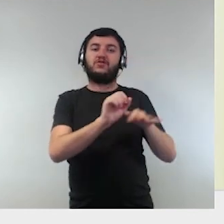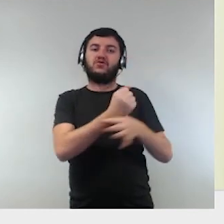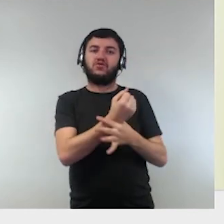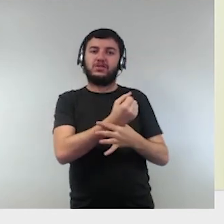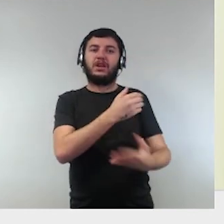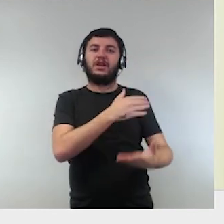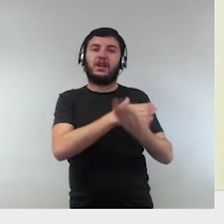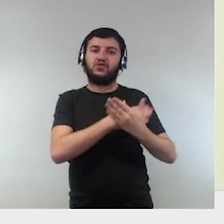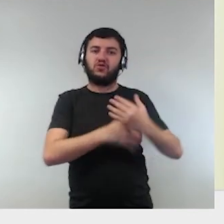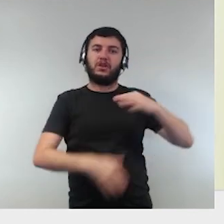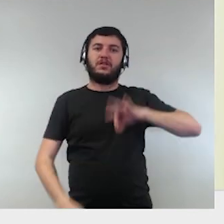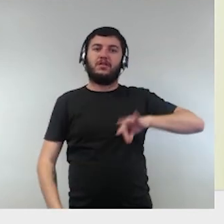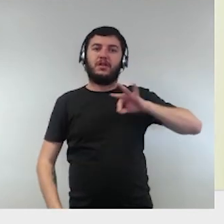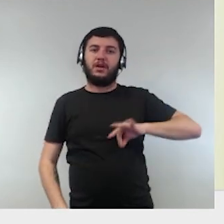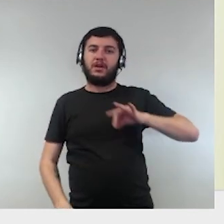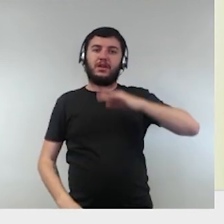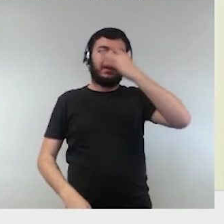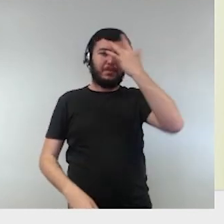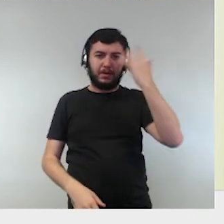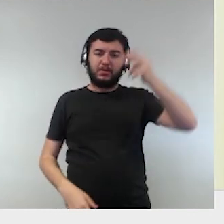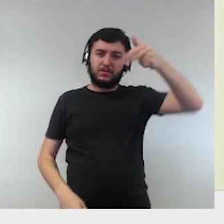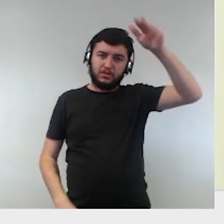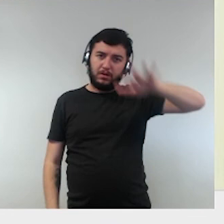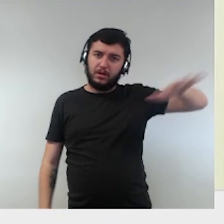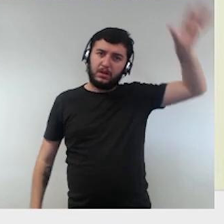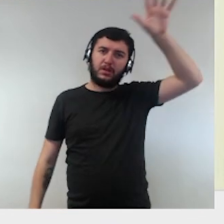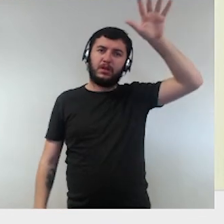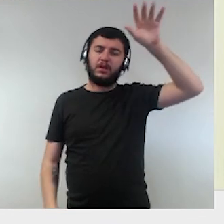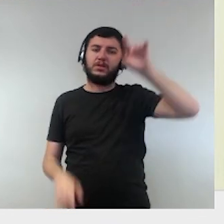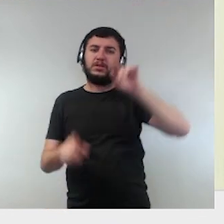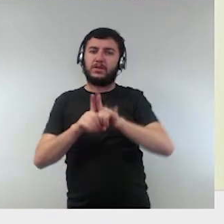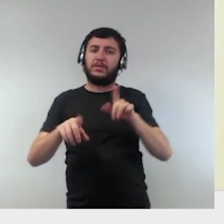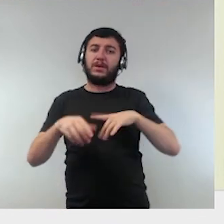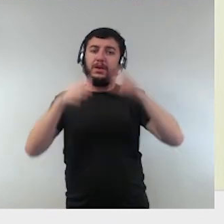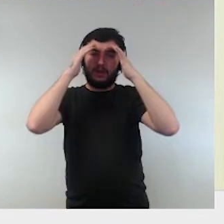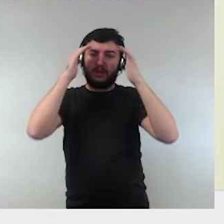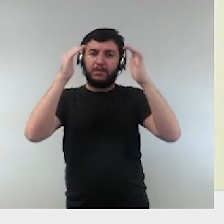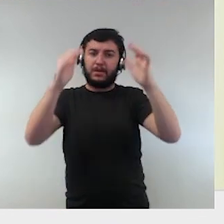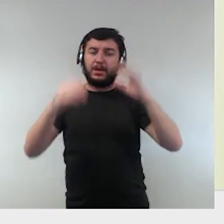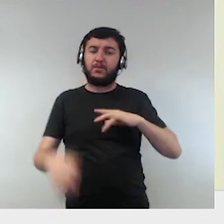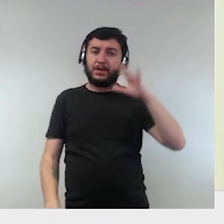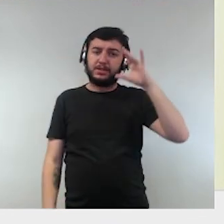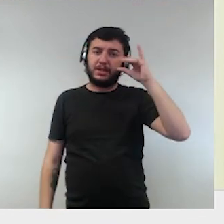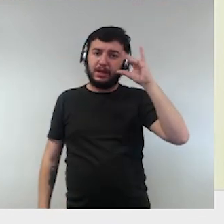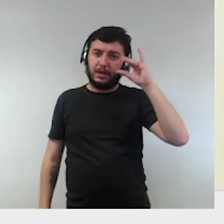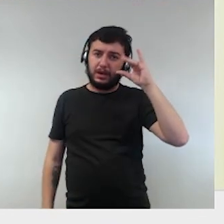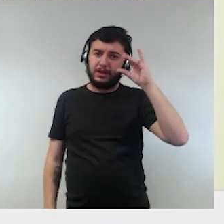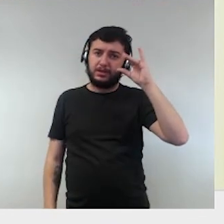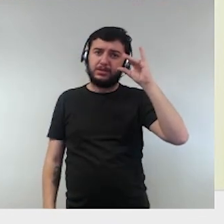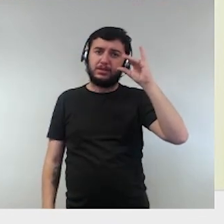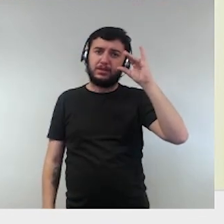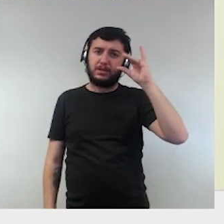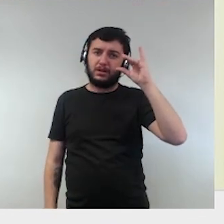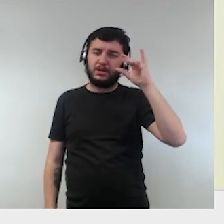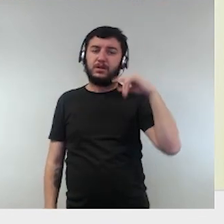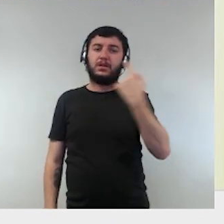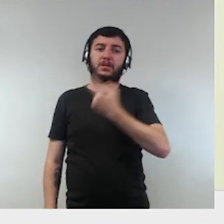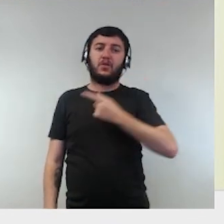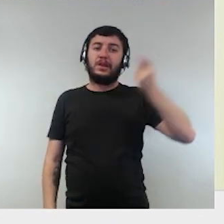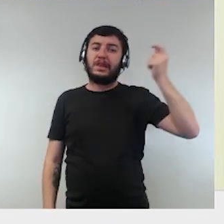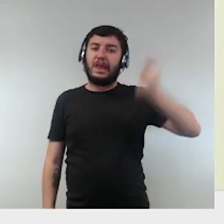ciência. O respeito à ciência que nós estamos